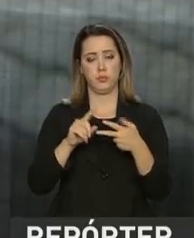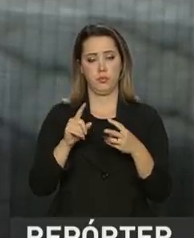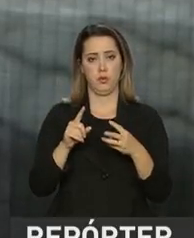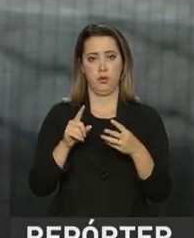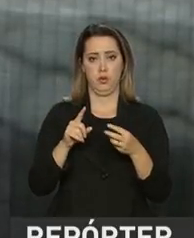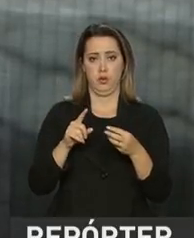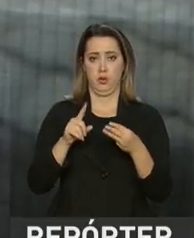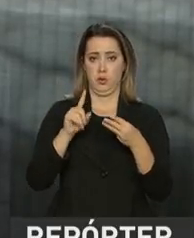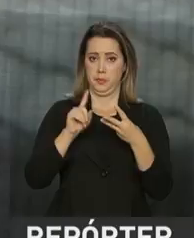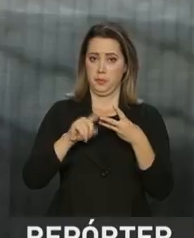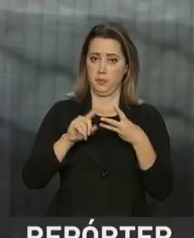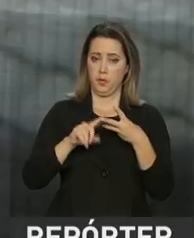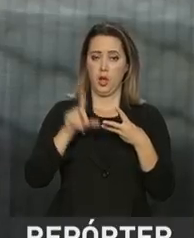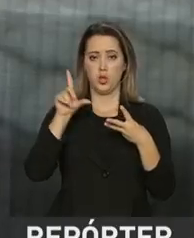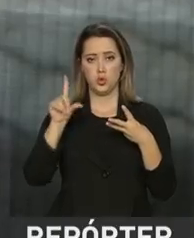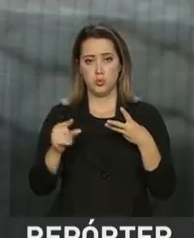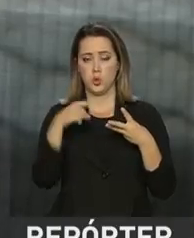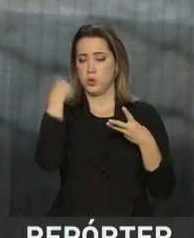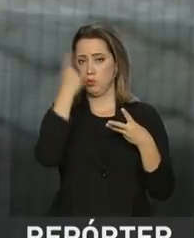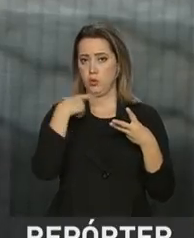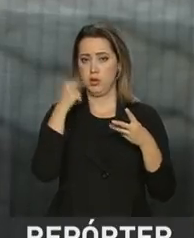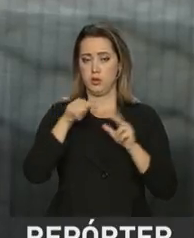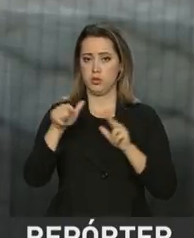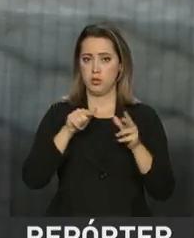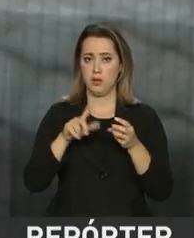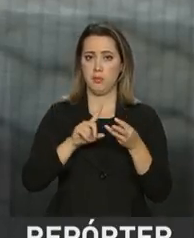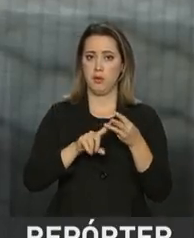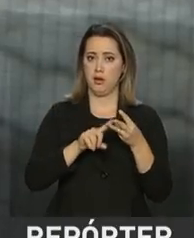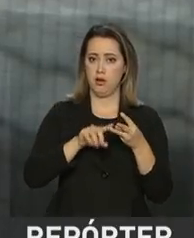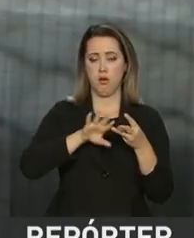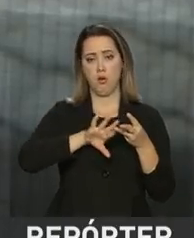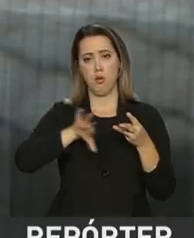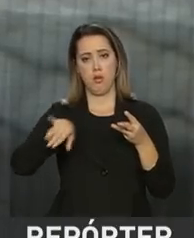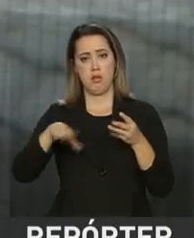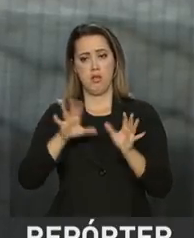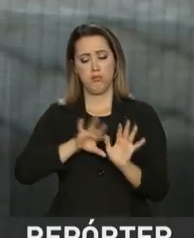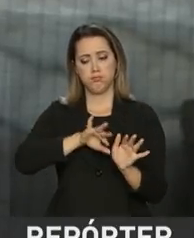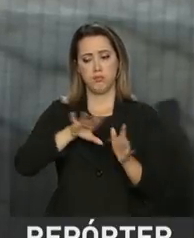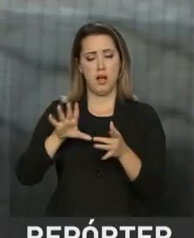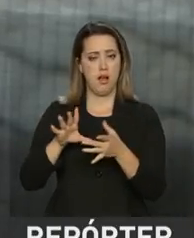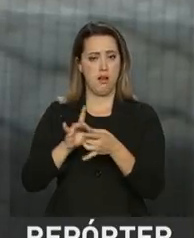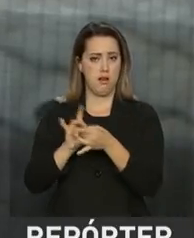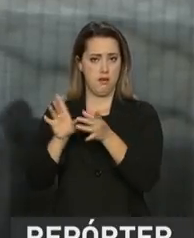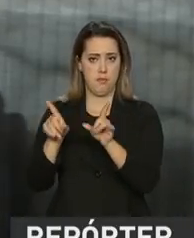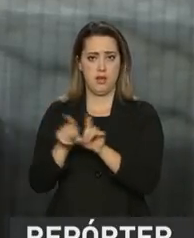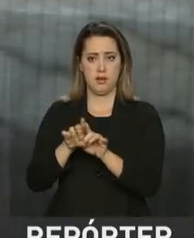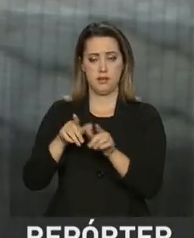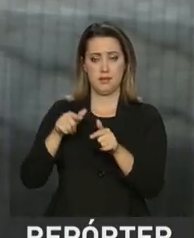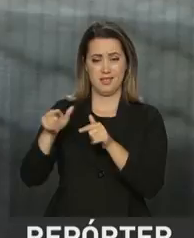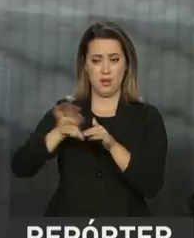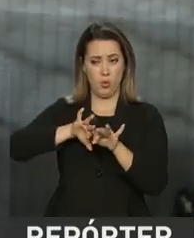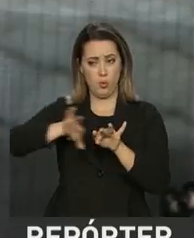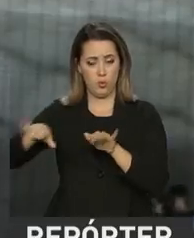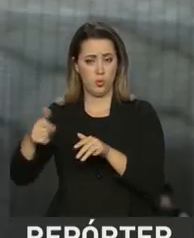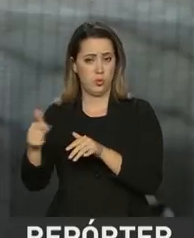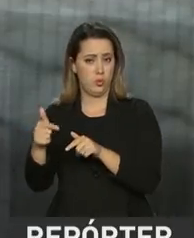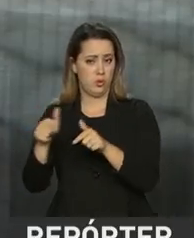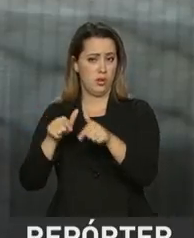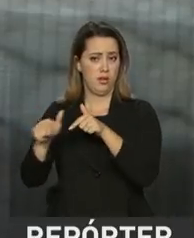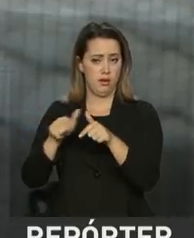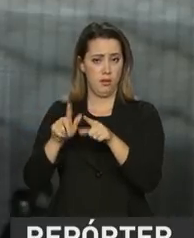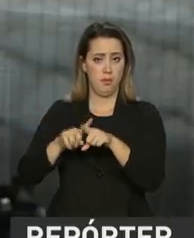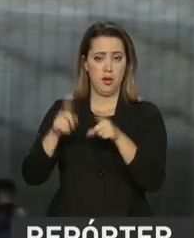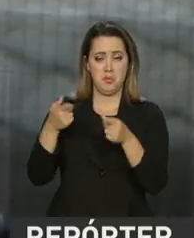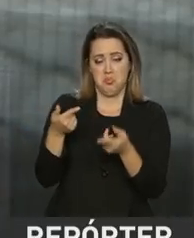da remuneração ea licença sem remuneração o ministro do planejamento afirmou que a